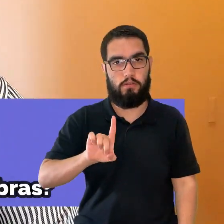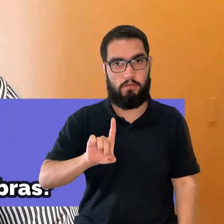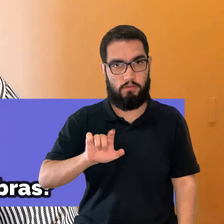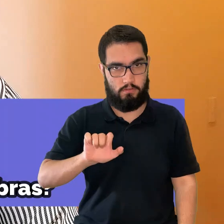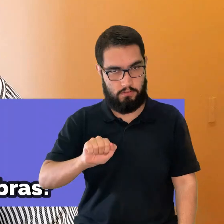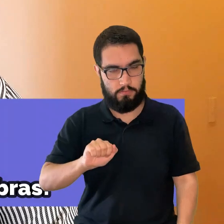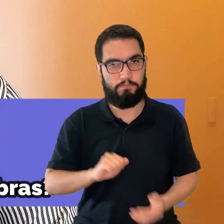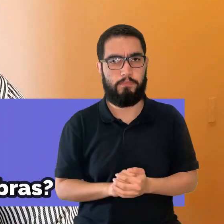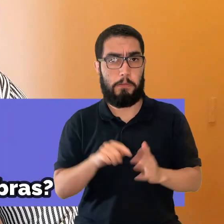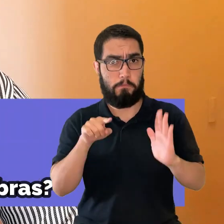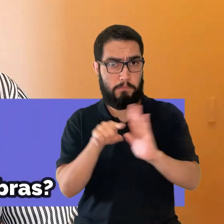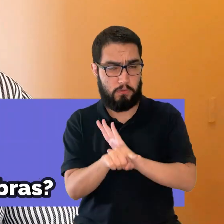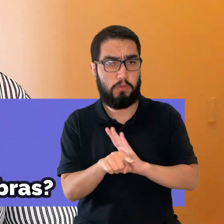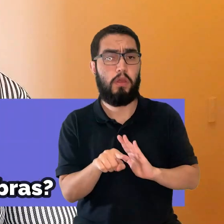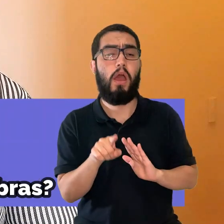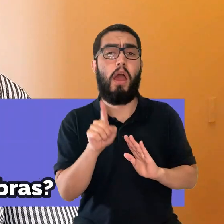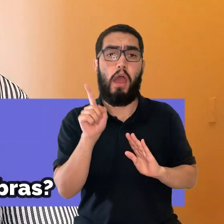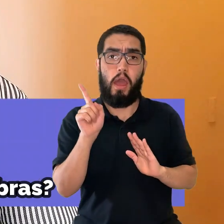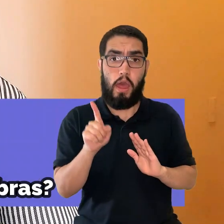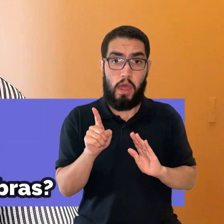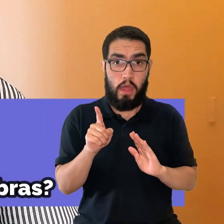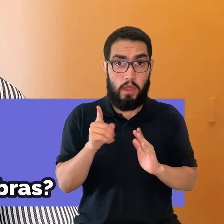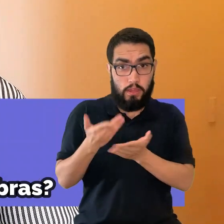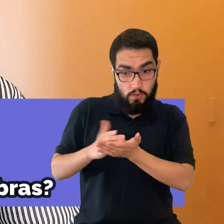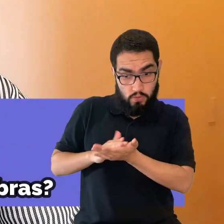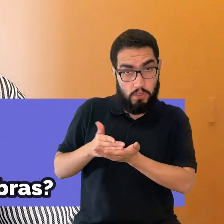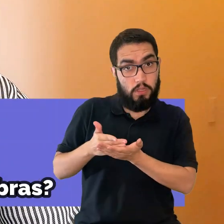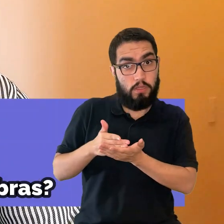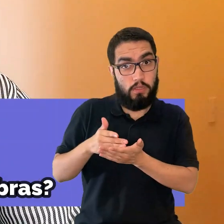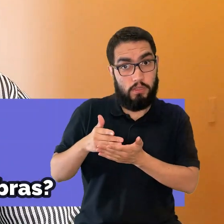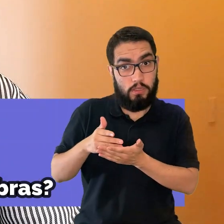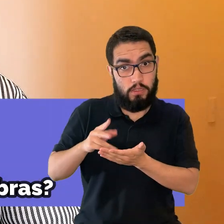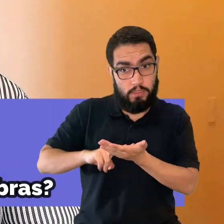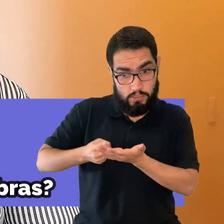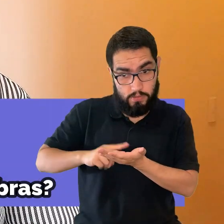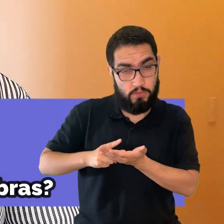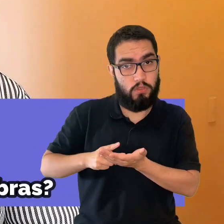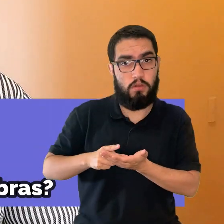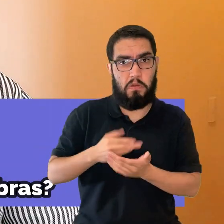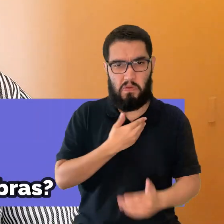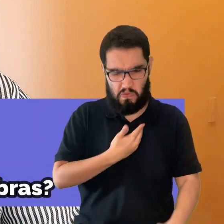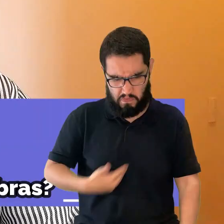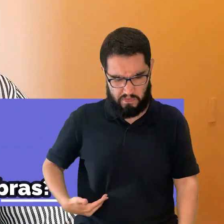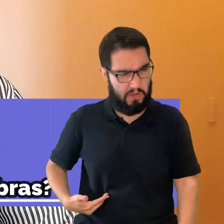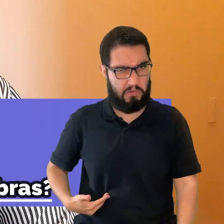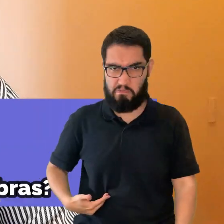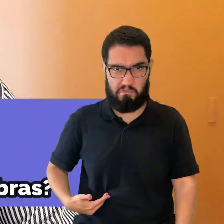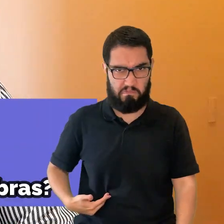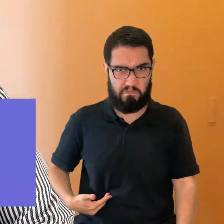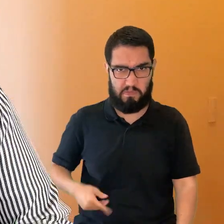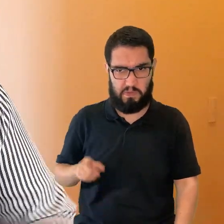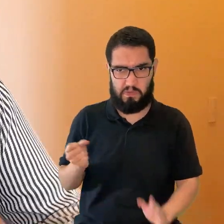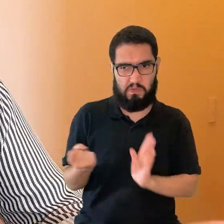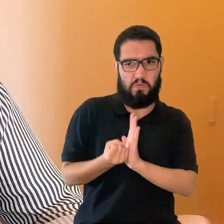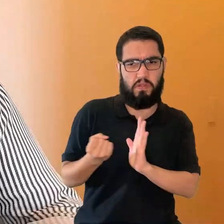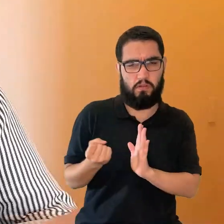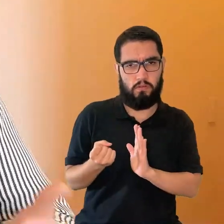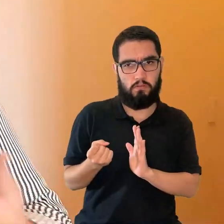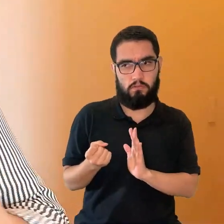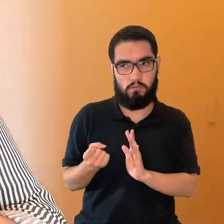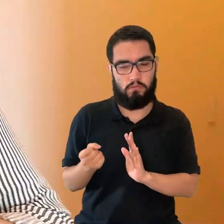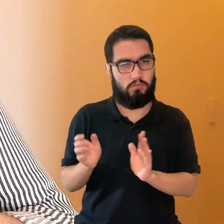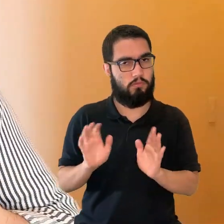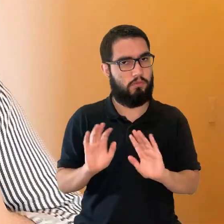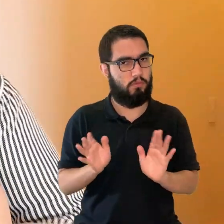e intérprete de Libras não é mais reconhecido pelo governo? O que prevalece é o curso de letras Libras? Não. Não